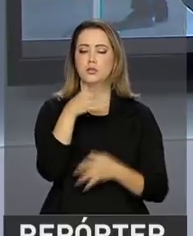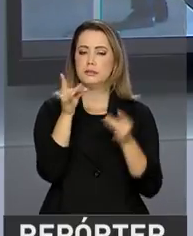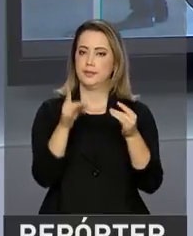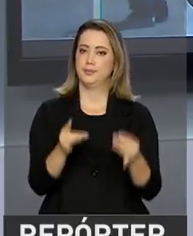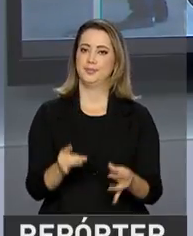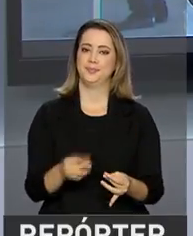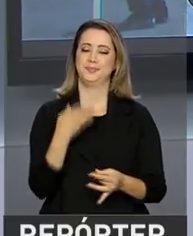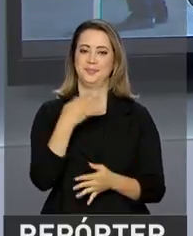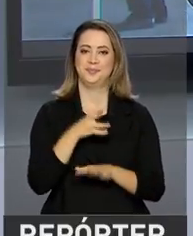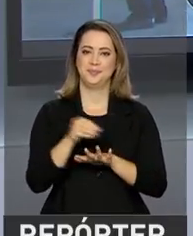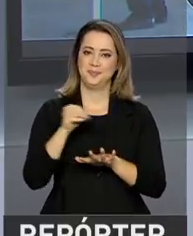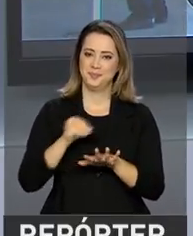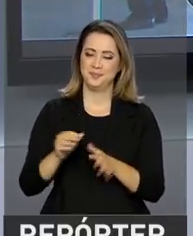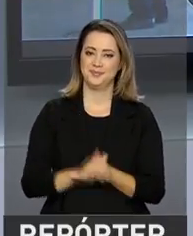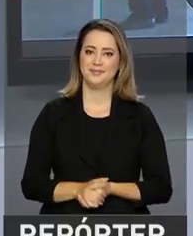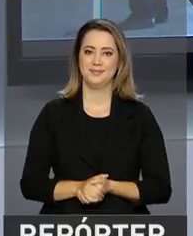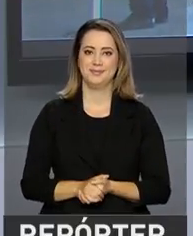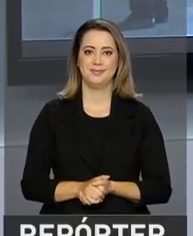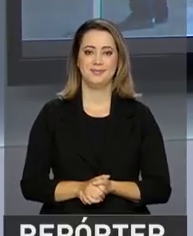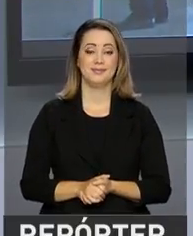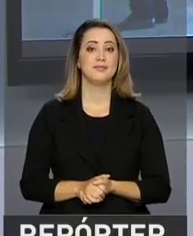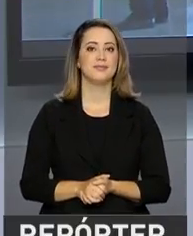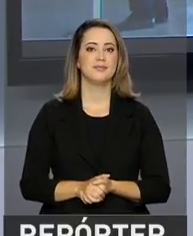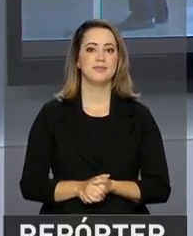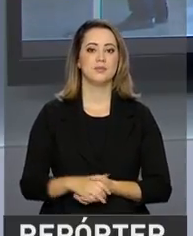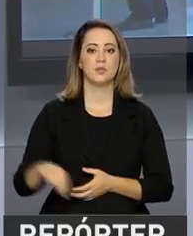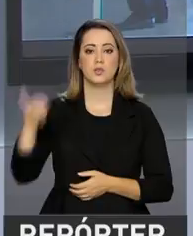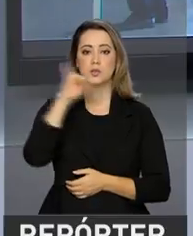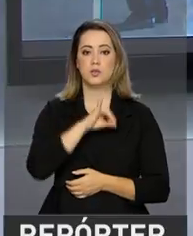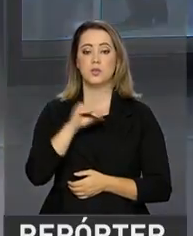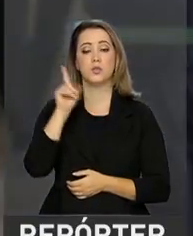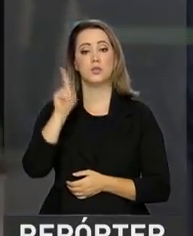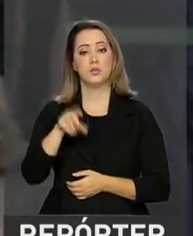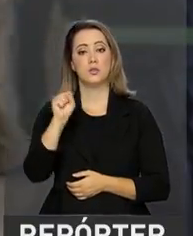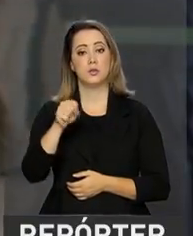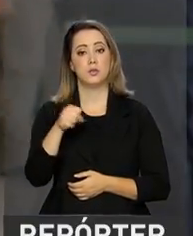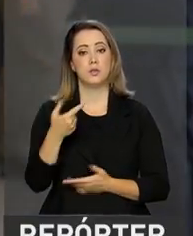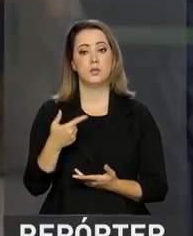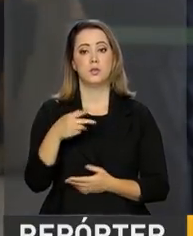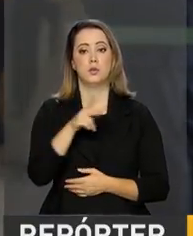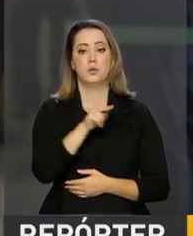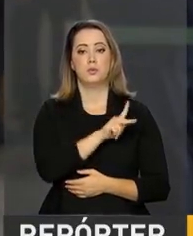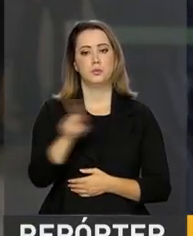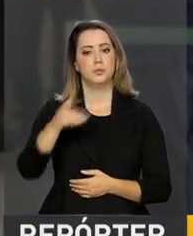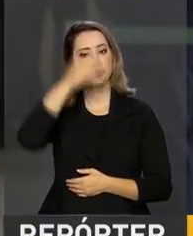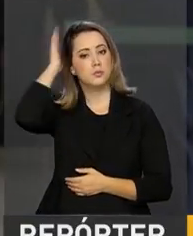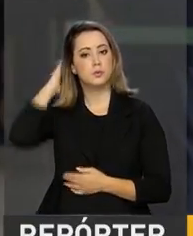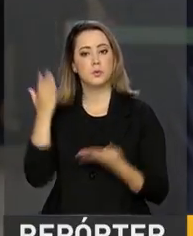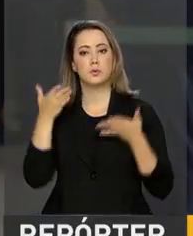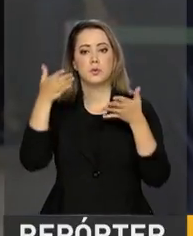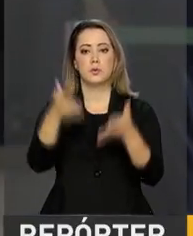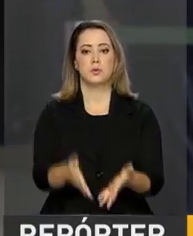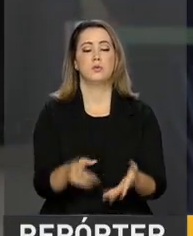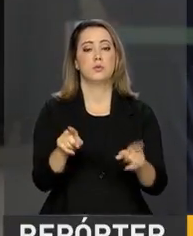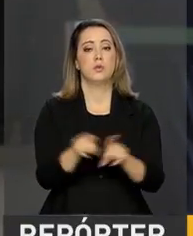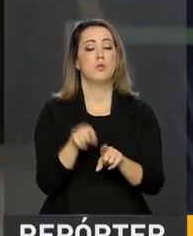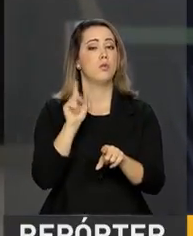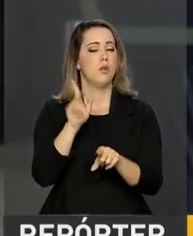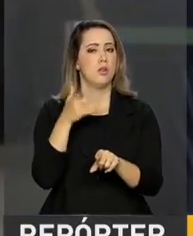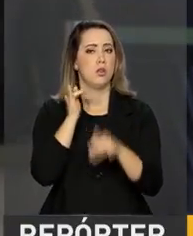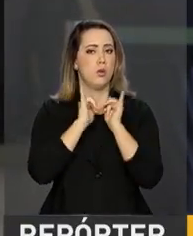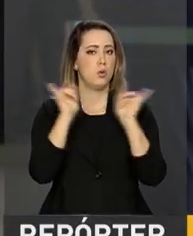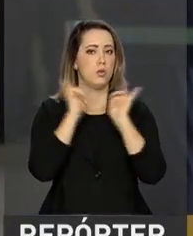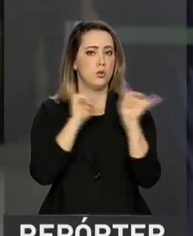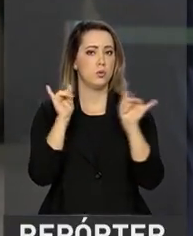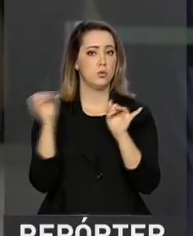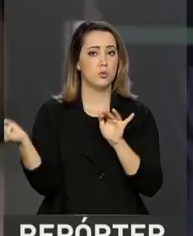a gente hoje o pedro exatamente olha o presidente michel temer vai participar daqui a pouco então desse anúncio